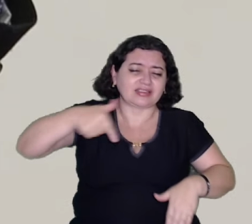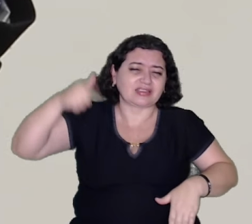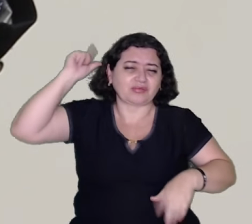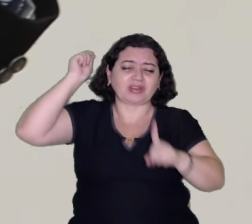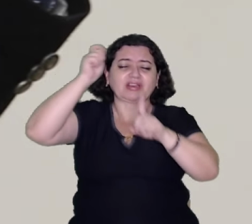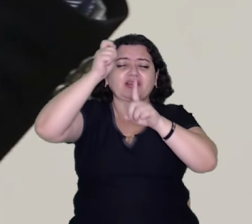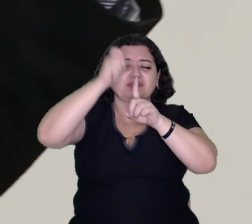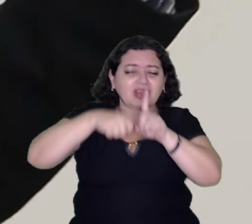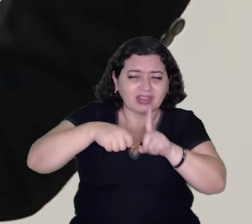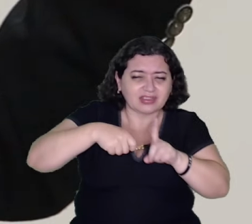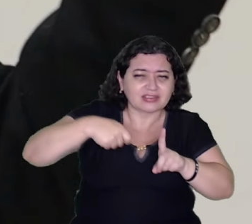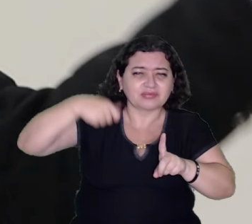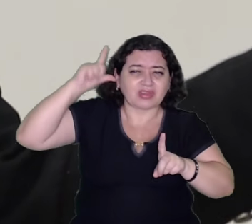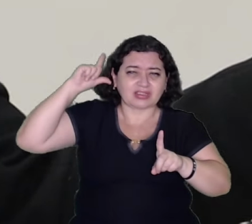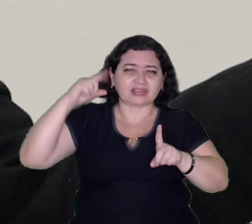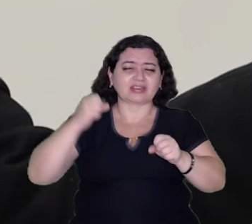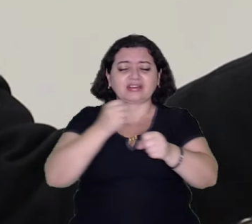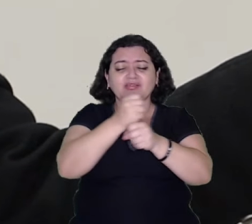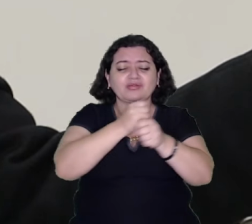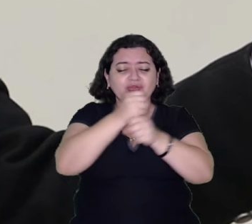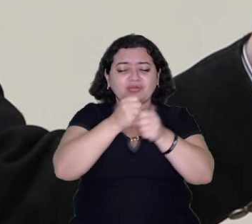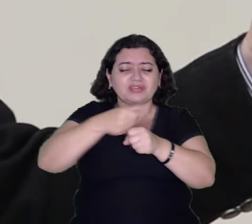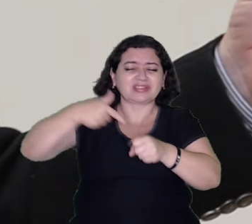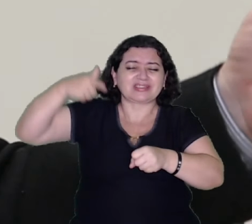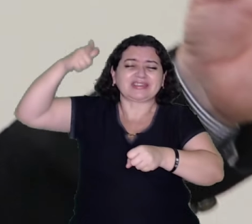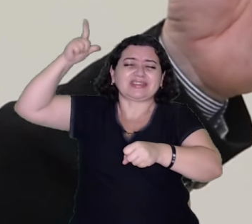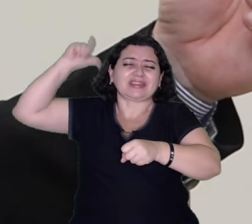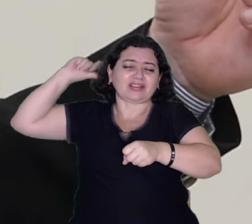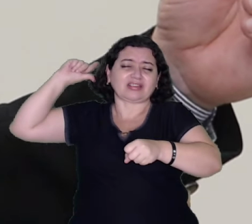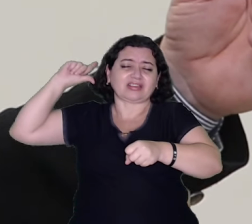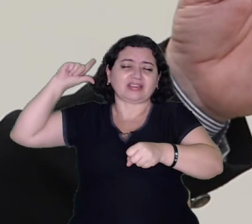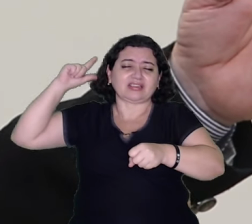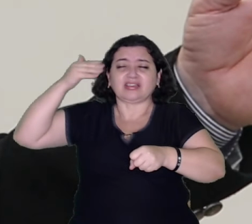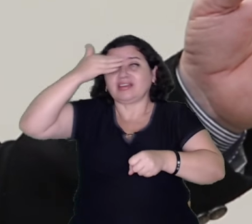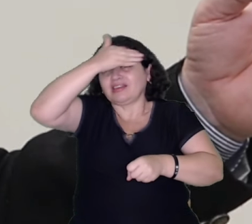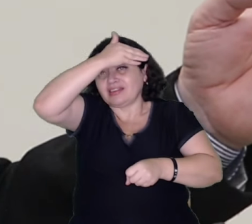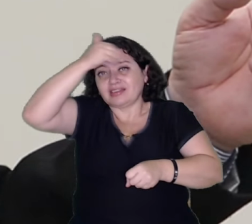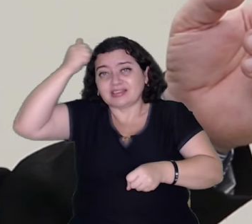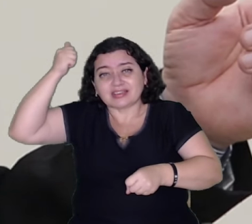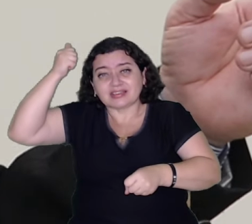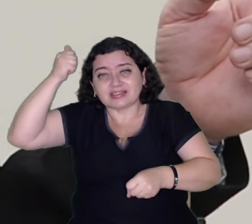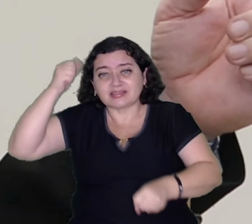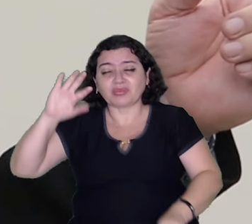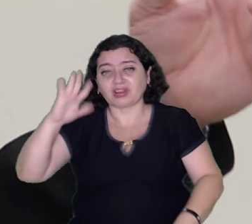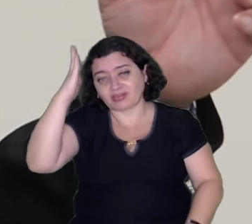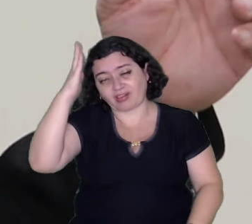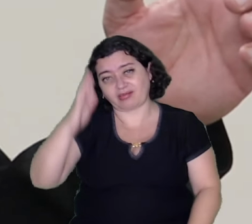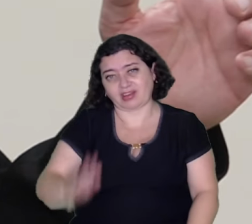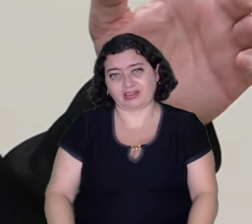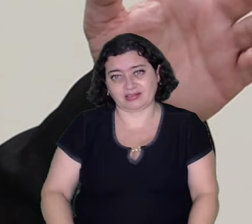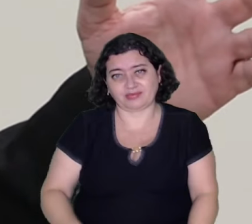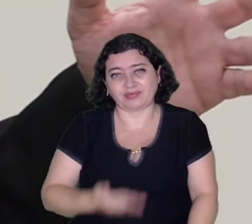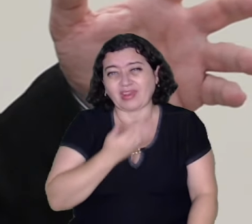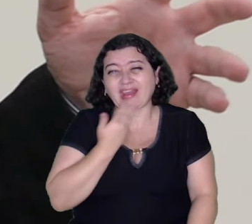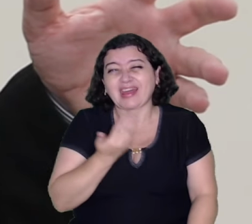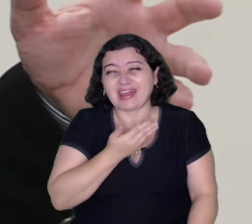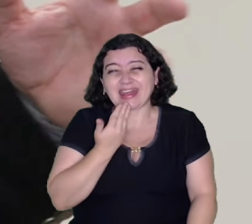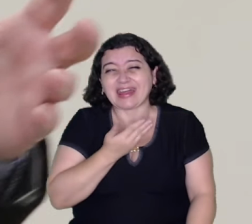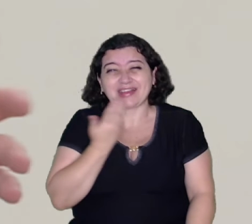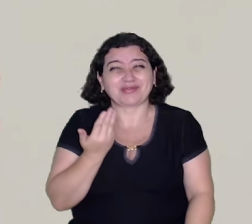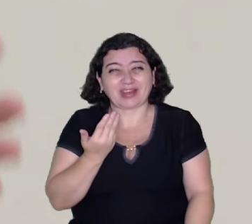mês passado, foi há uns anos atrás, e às vezes cai no esquecimento. É muito fácil a gente colocar